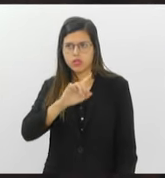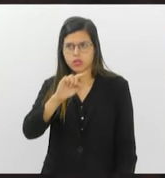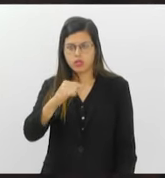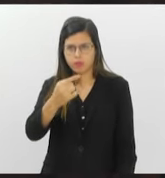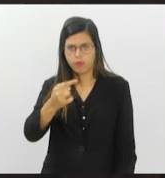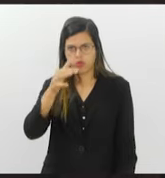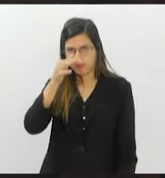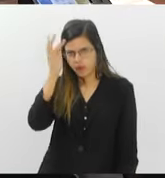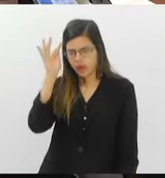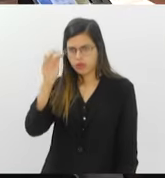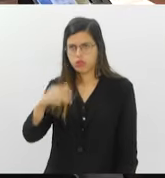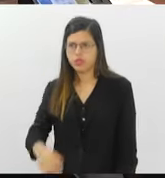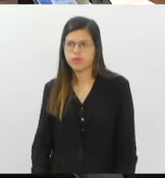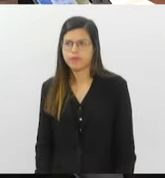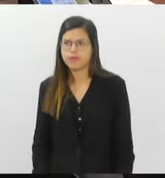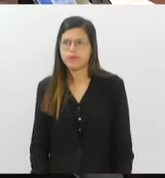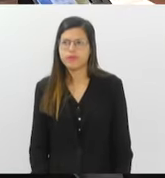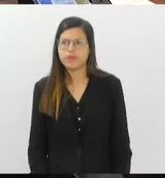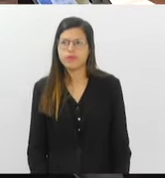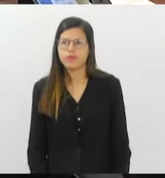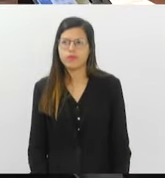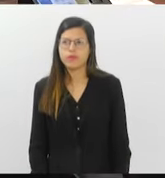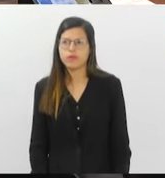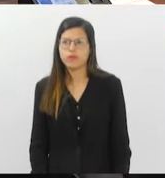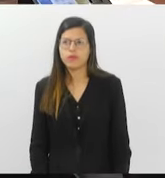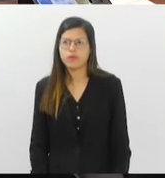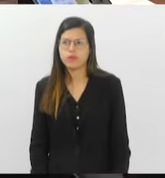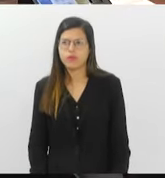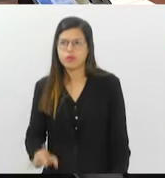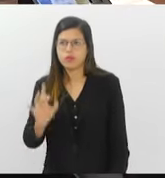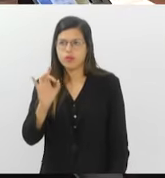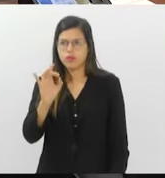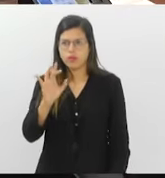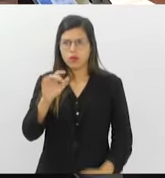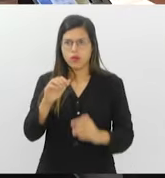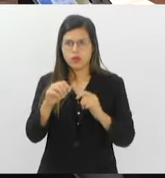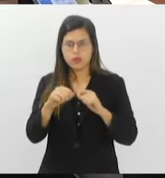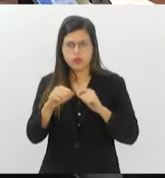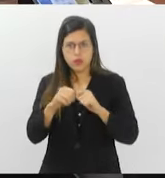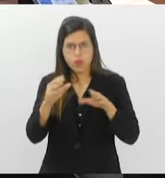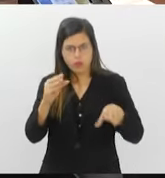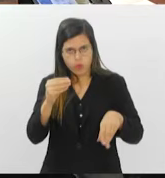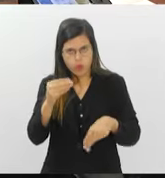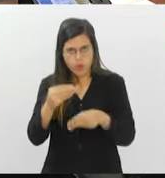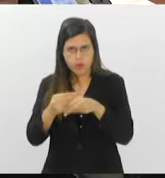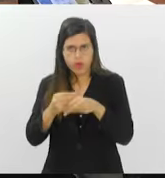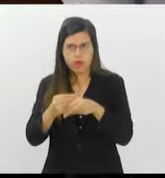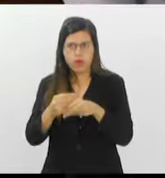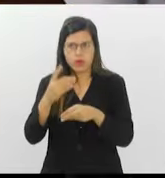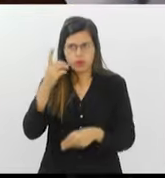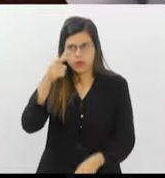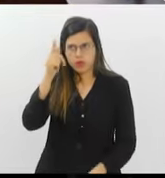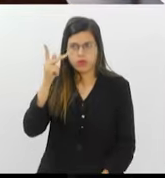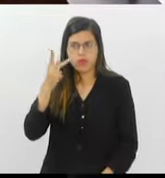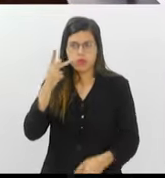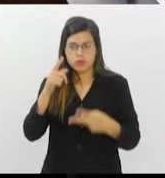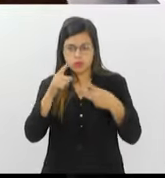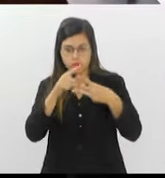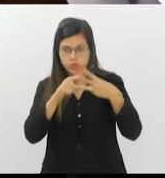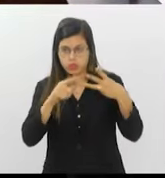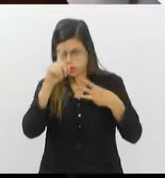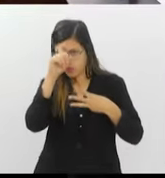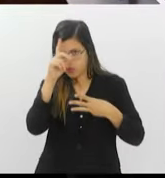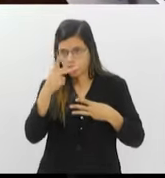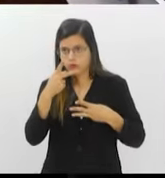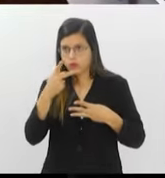consenso? Presidente, só para fazer um pequeno complemento à fala do deputado Luiz Paulo, que além dos 3 hospitais que ele citou, a gente tem um